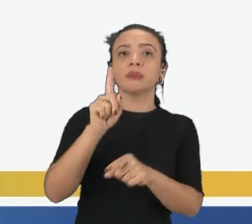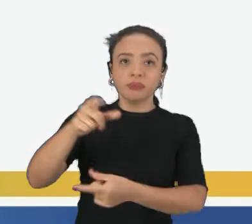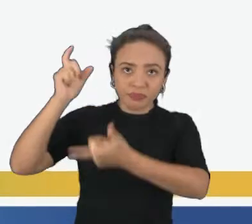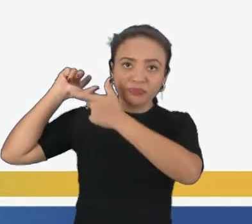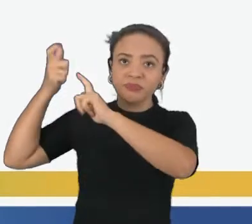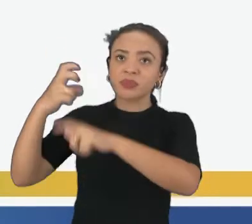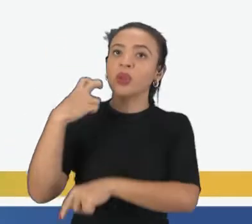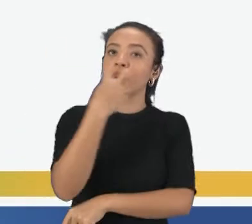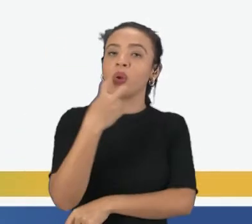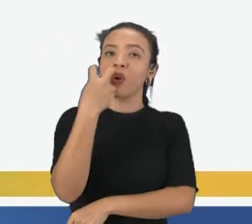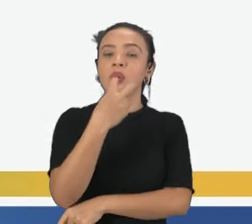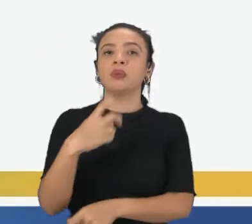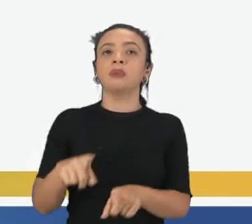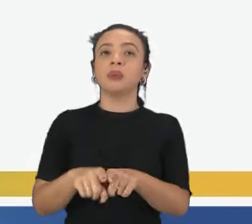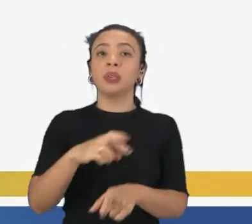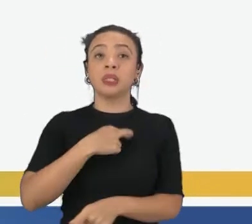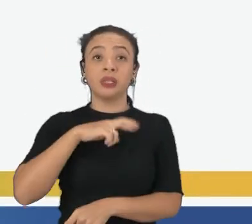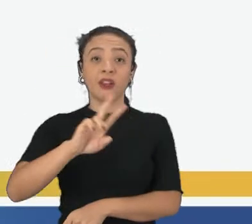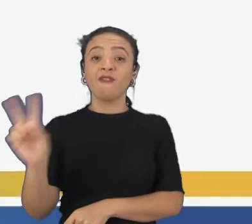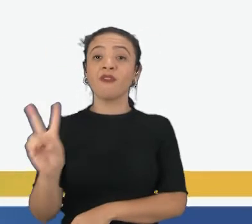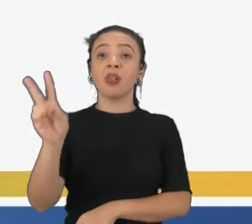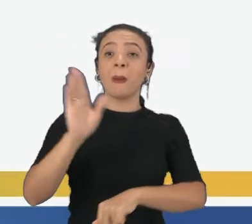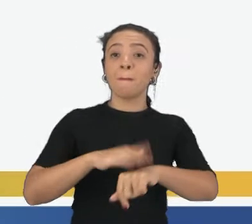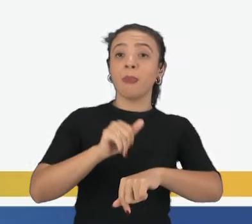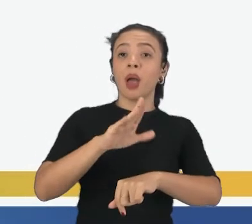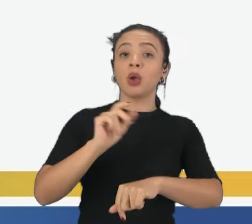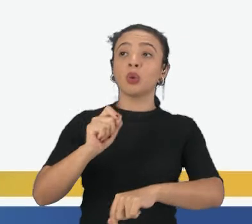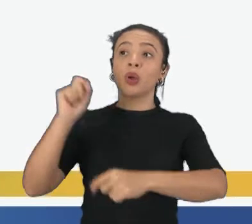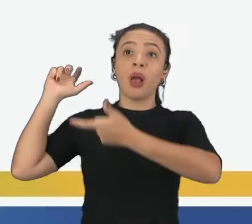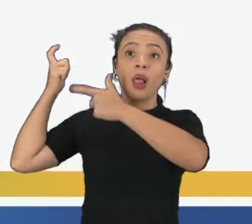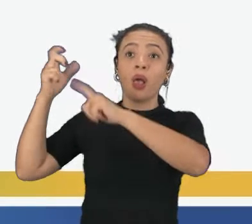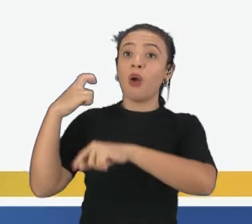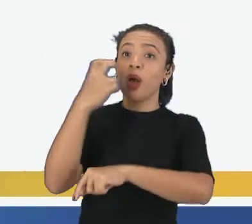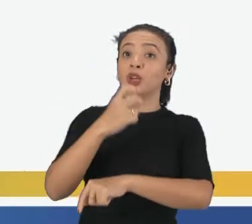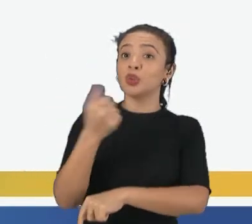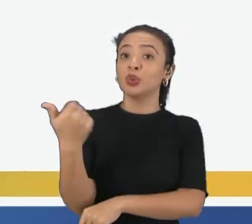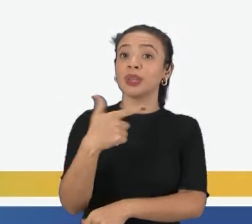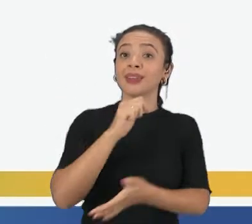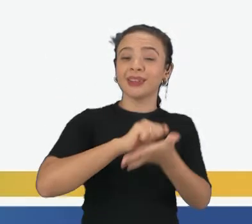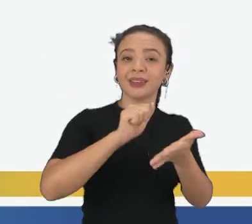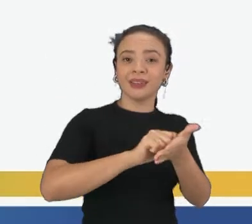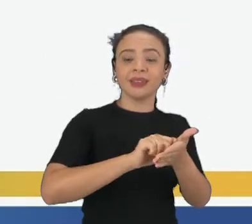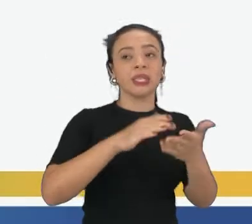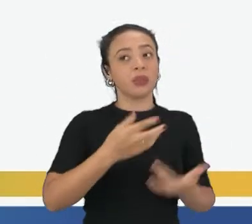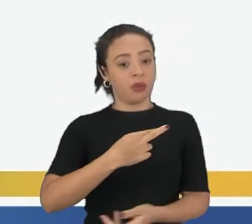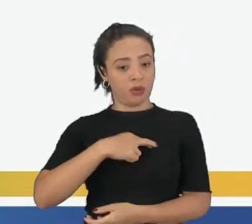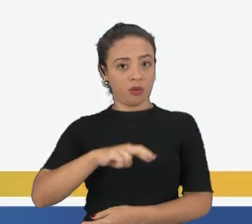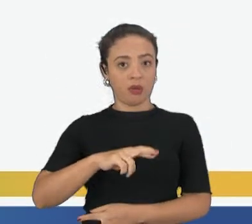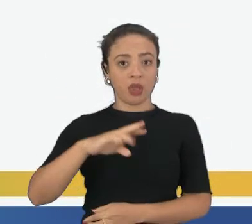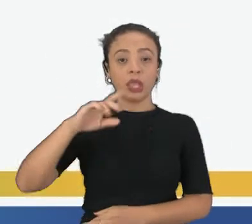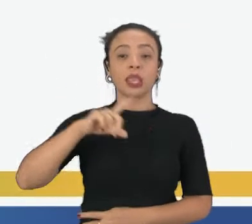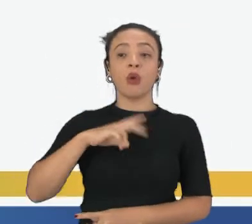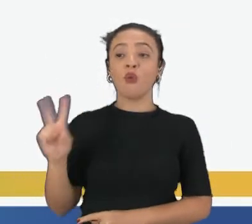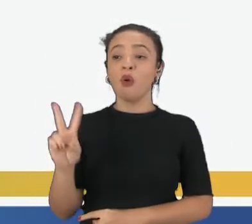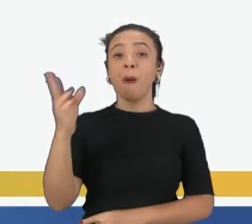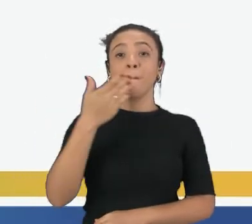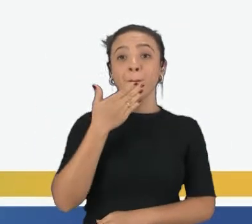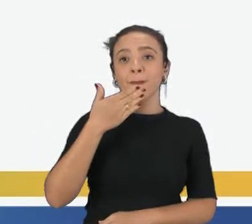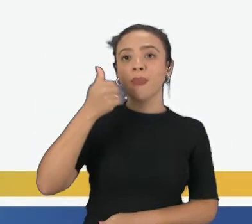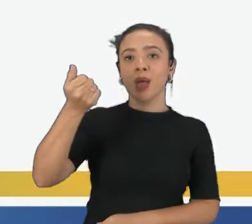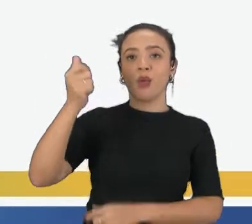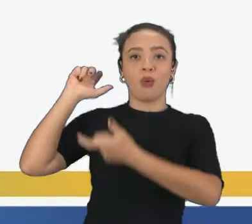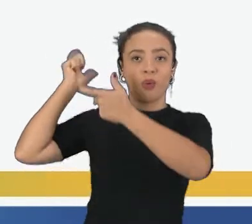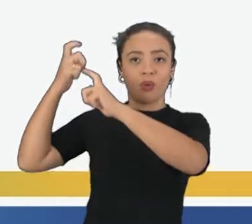tradições orais religiões que valorizam mais as tradições orais do que escritas Então são as religiões que valorizam a tradição oral não